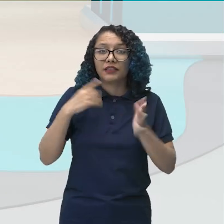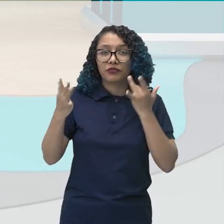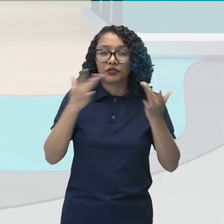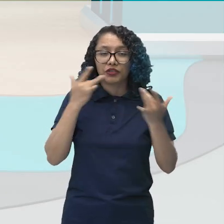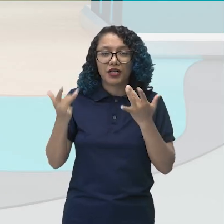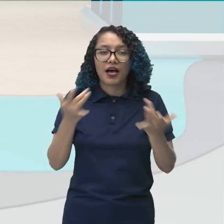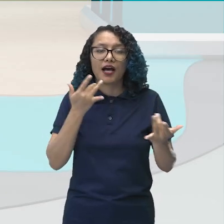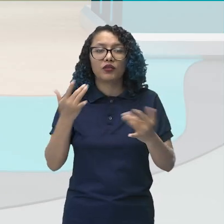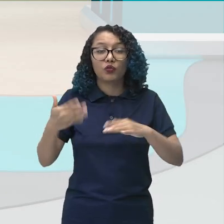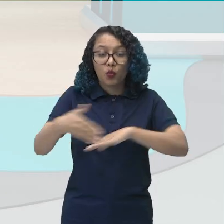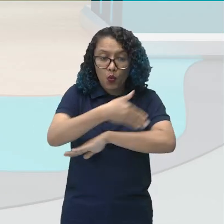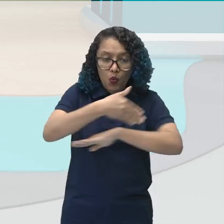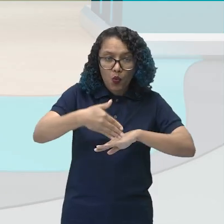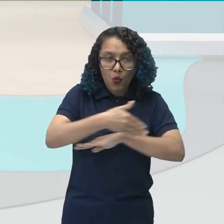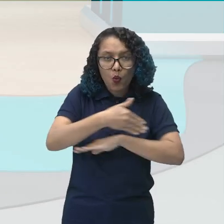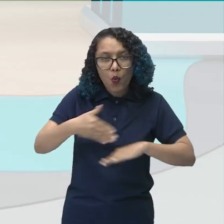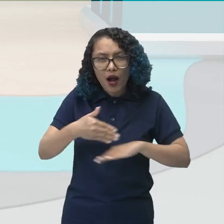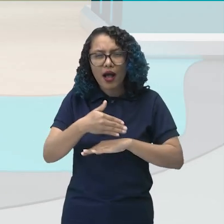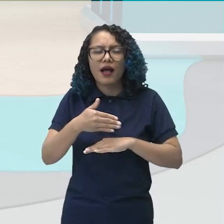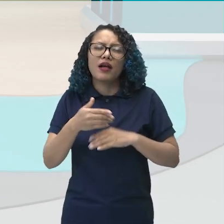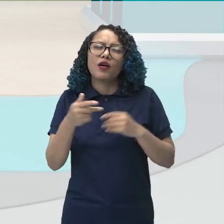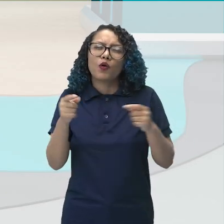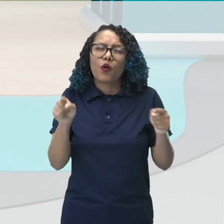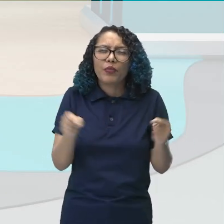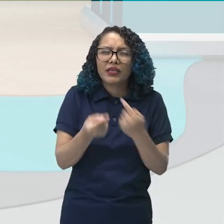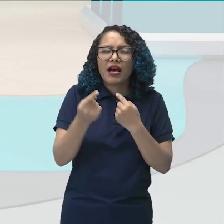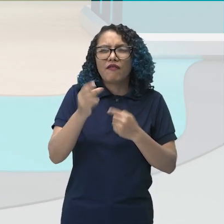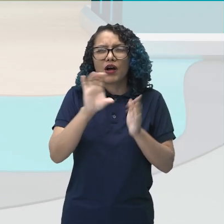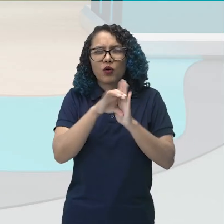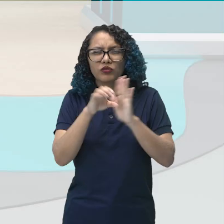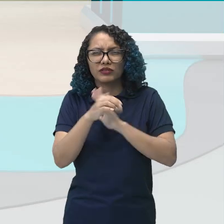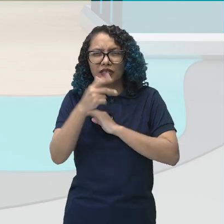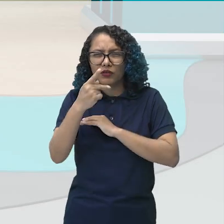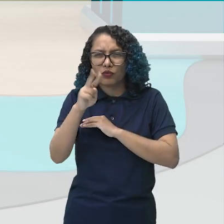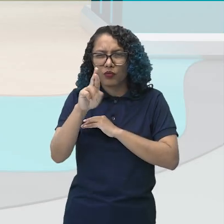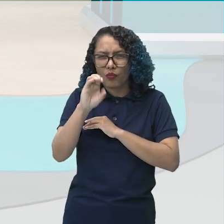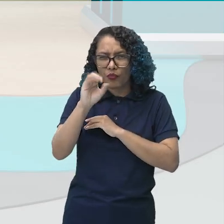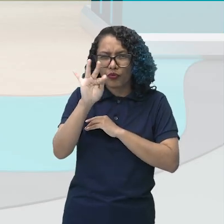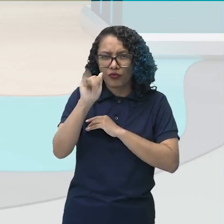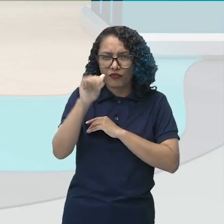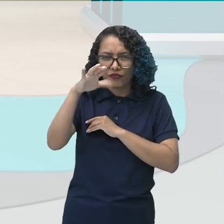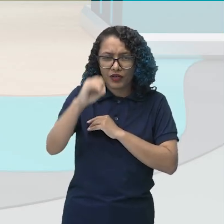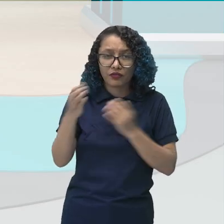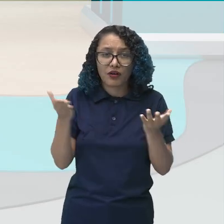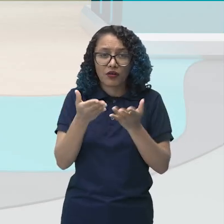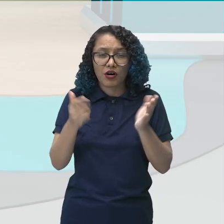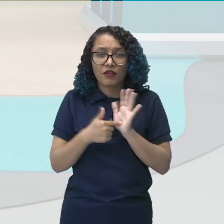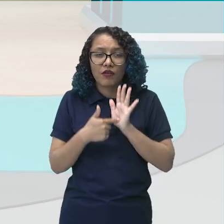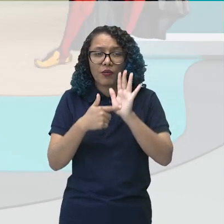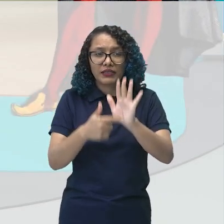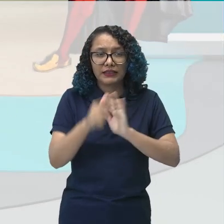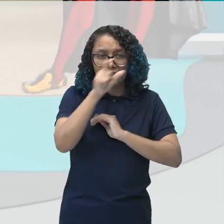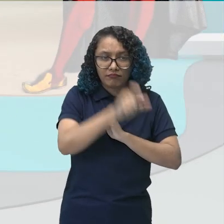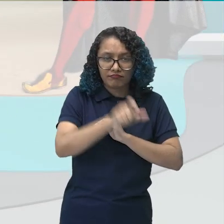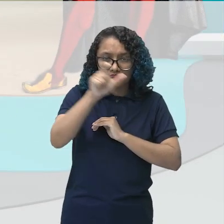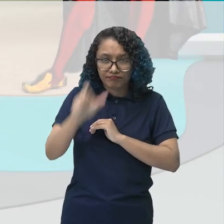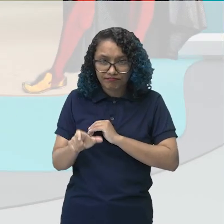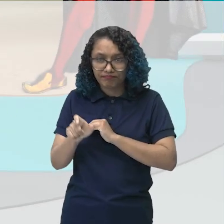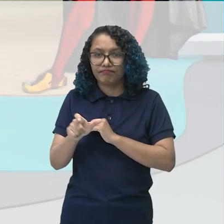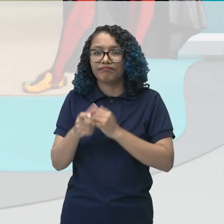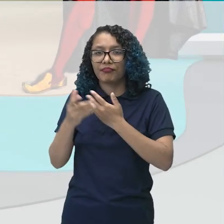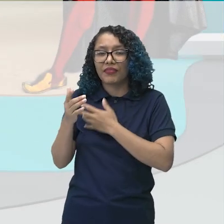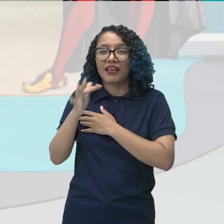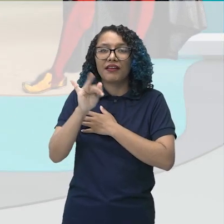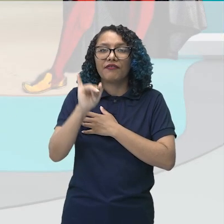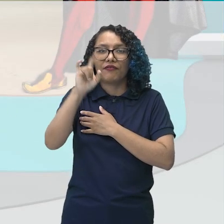chamado profano. E vamos chamar aqui, no nosso estúdio, 2 personagens fixos, certo? Da comédia dell'arte.